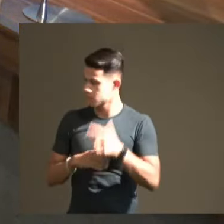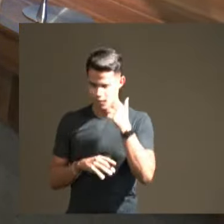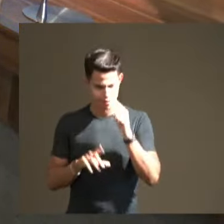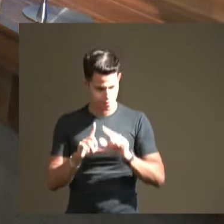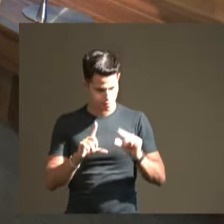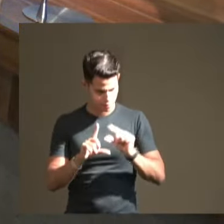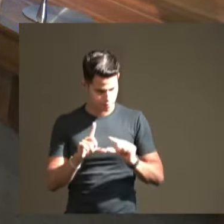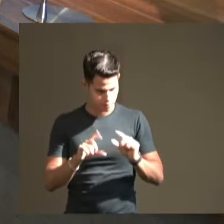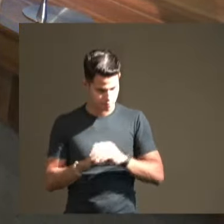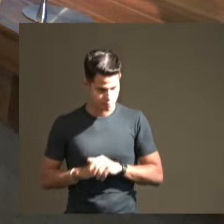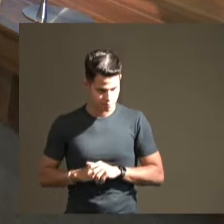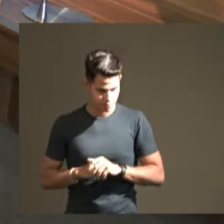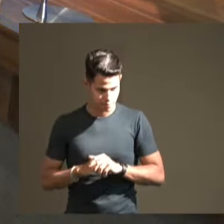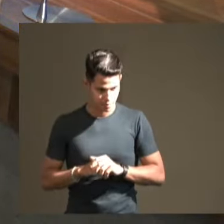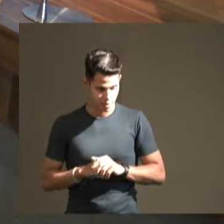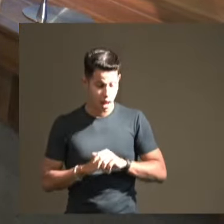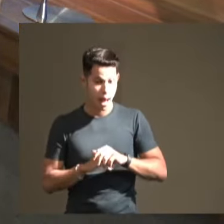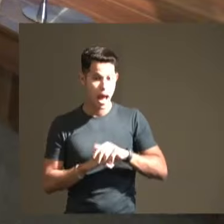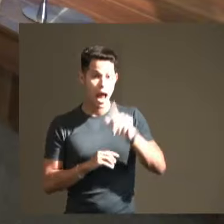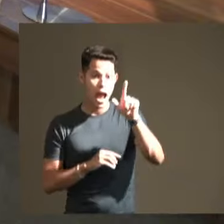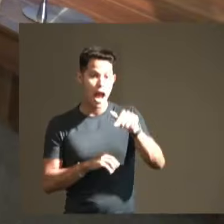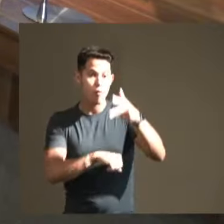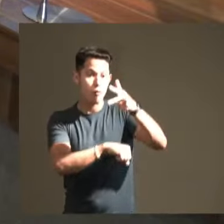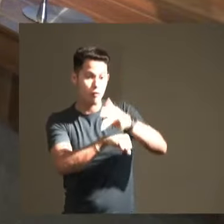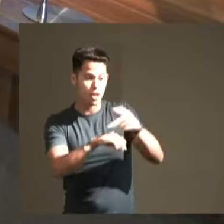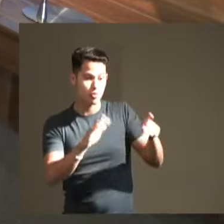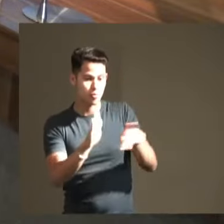Esse é o vídeo institucional do Plano Viver Sem Limite.